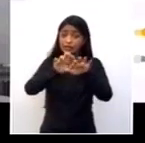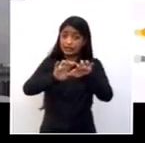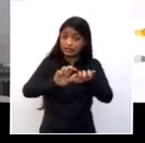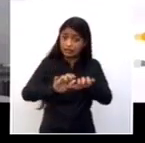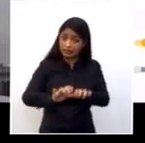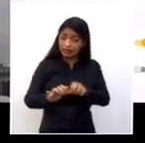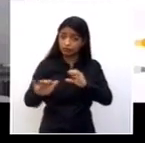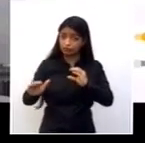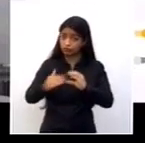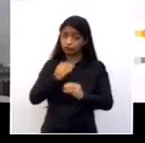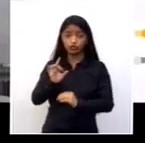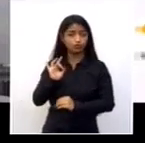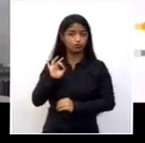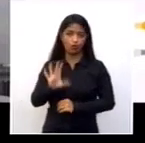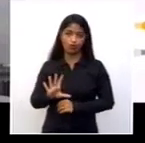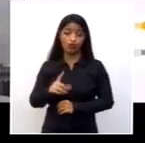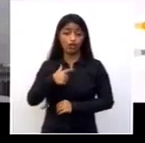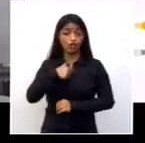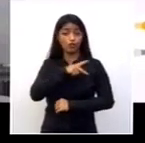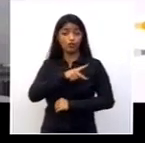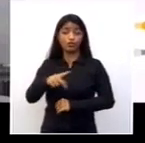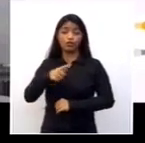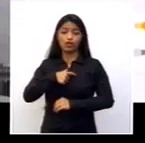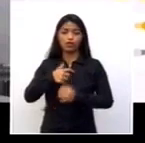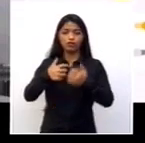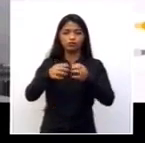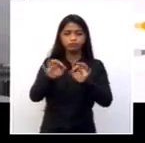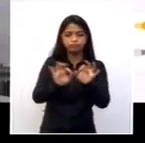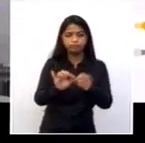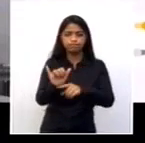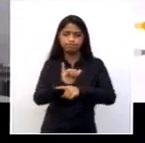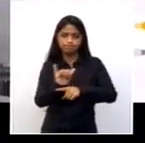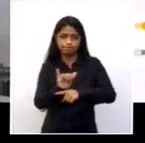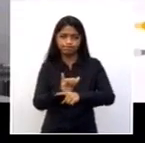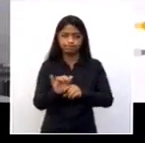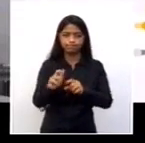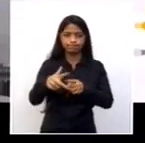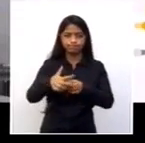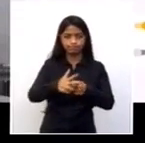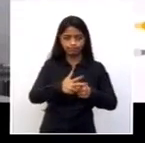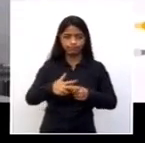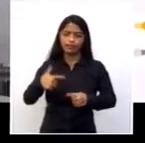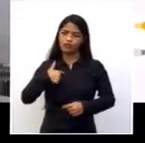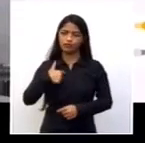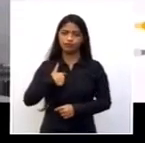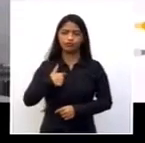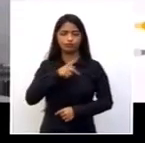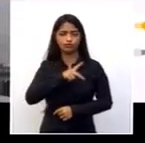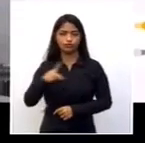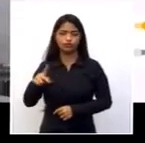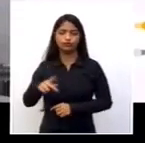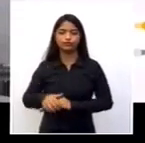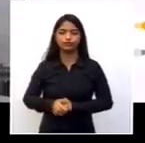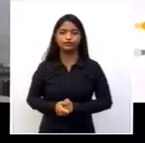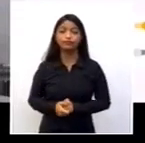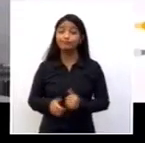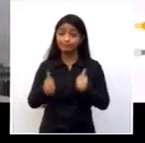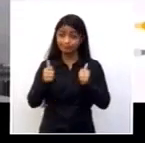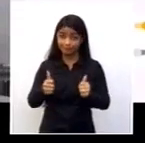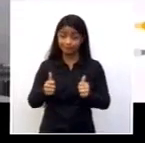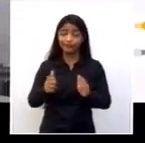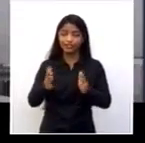aí o professor controla as configurações do mural. E aí, beleza. Configurei